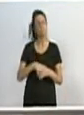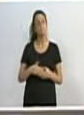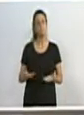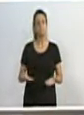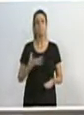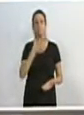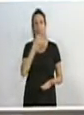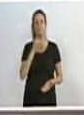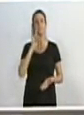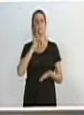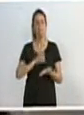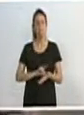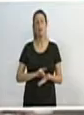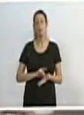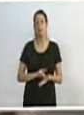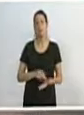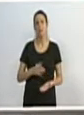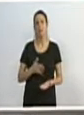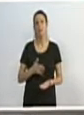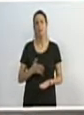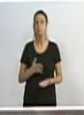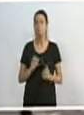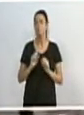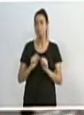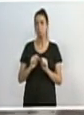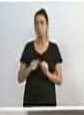sugestões das alterações necessárias